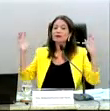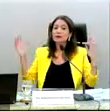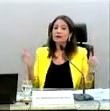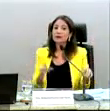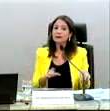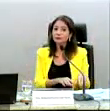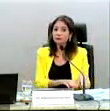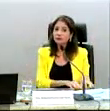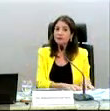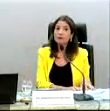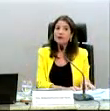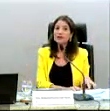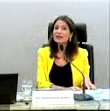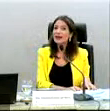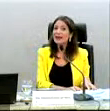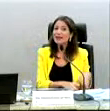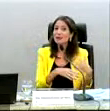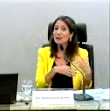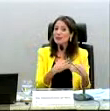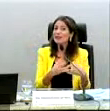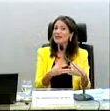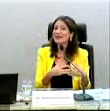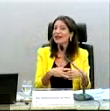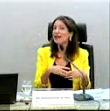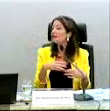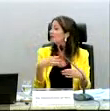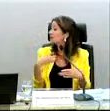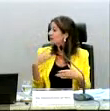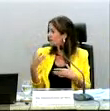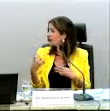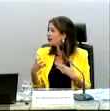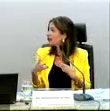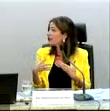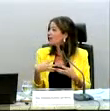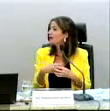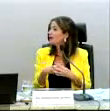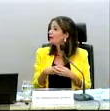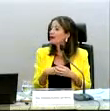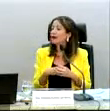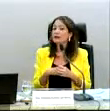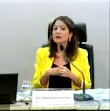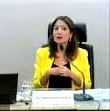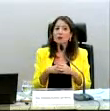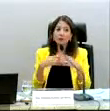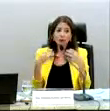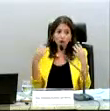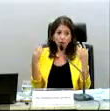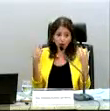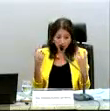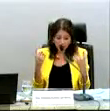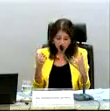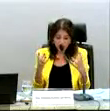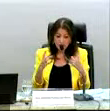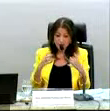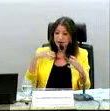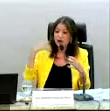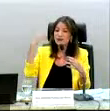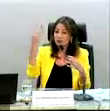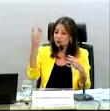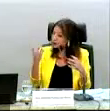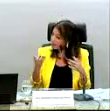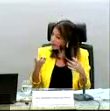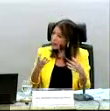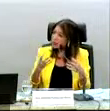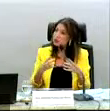uma coisa que... Por isso que é uma pesquisa que ela ainda vai ter que... ser um pouco, digamos assim, ter